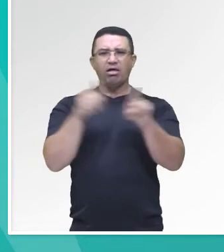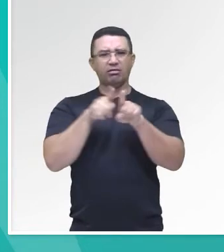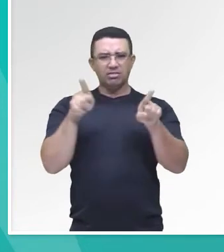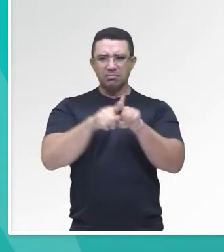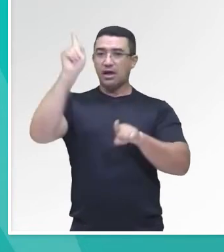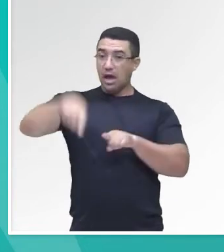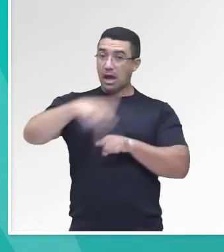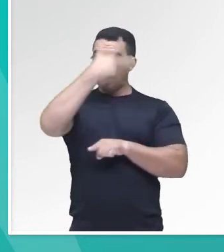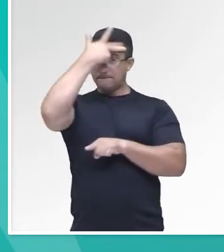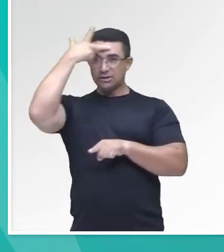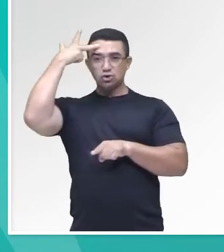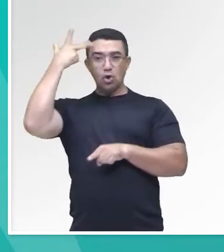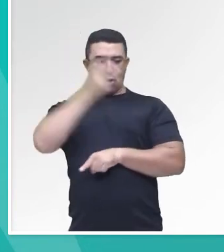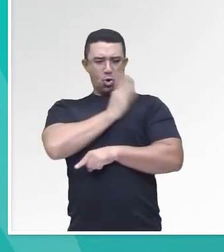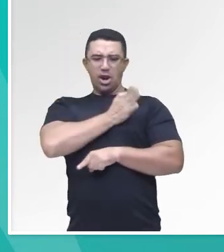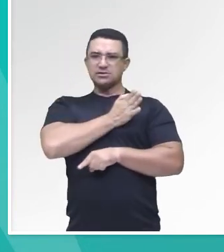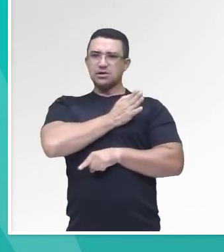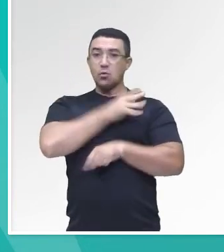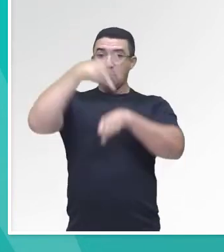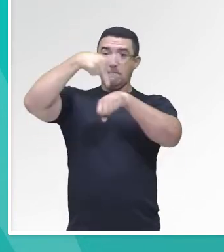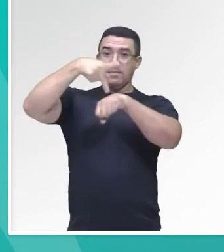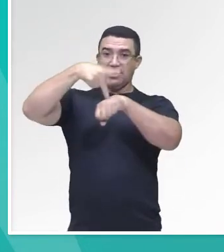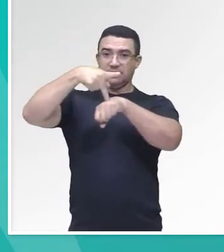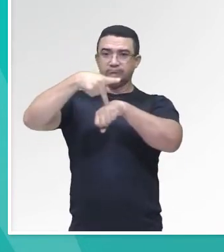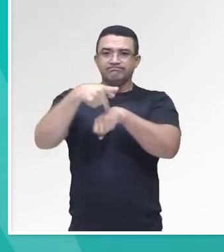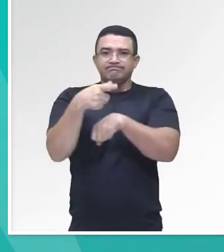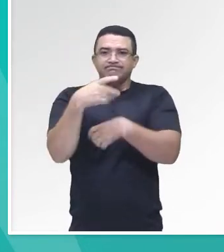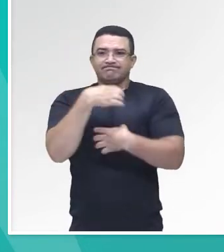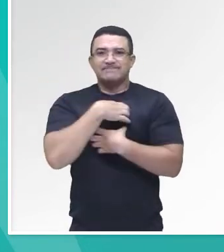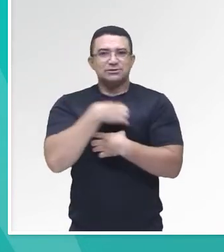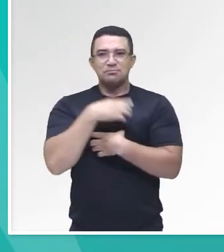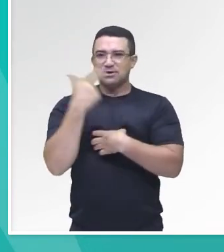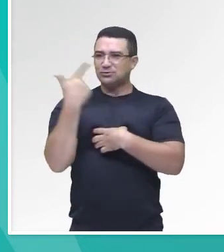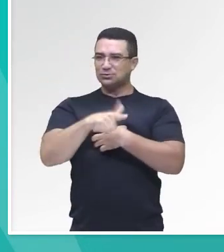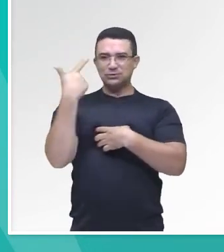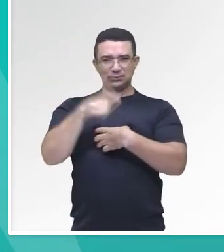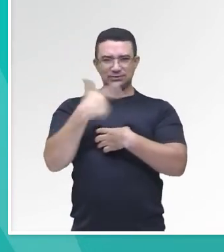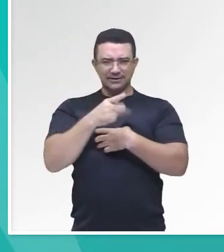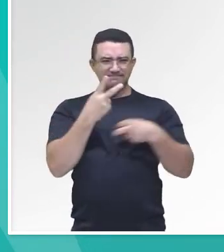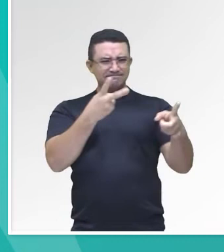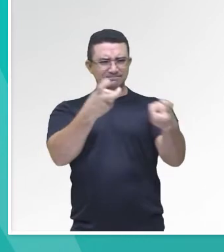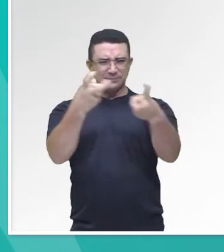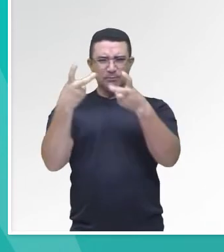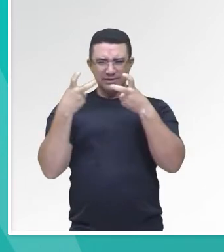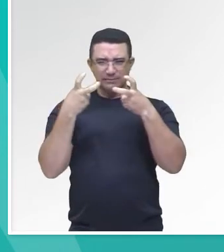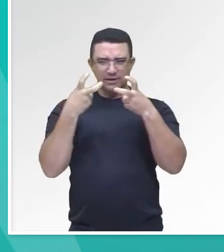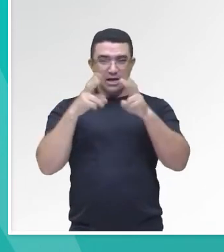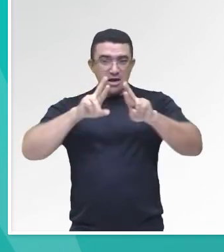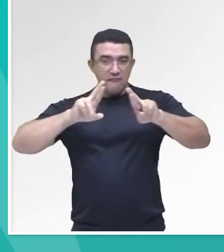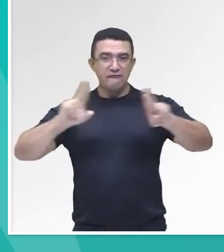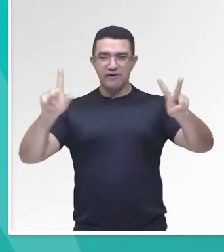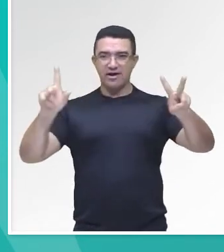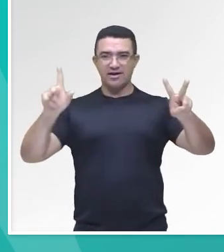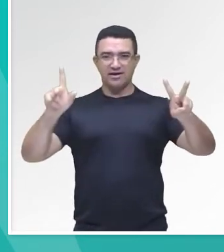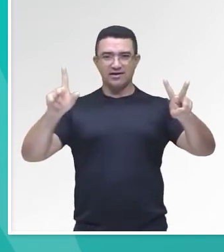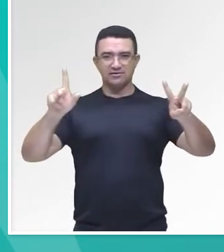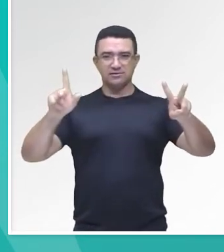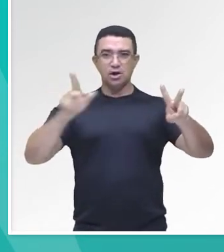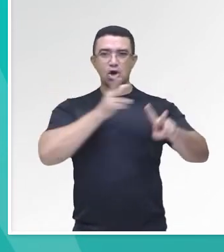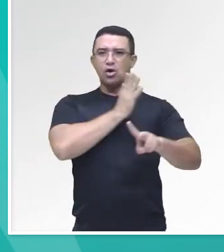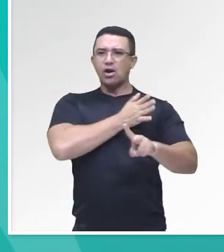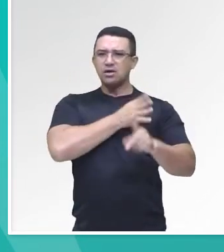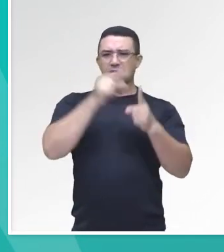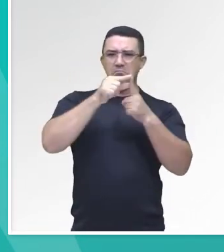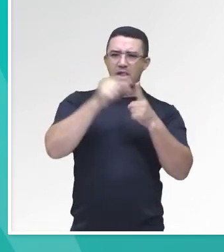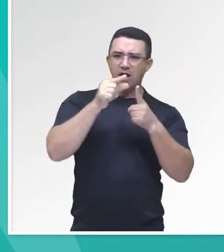pessoa coração de pedra, não tem sentimento, ok? Perceberam então a diferença quando a gente usa a palavra coração em um